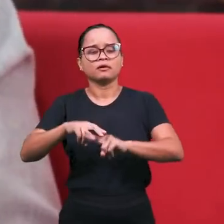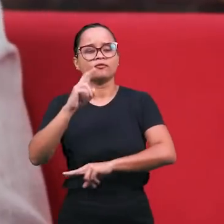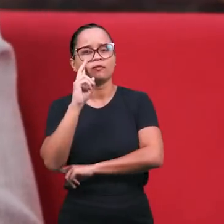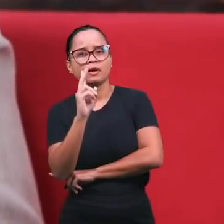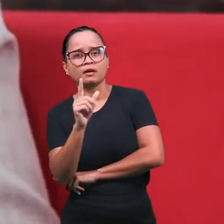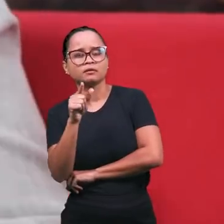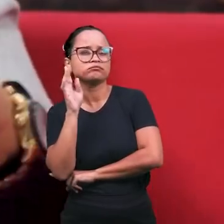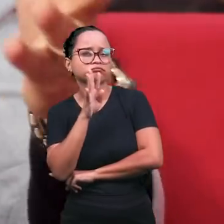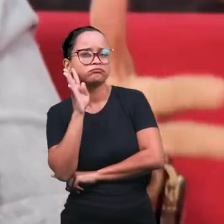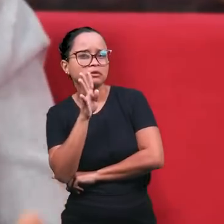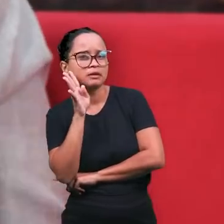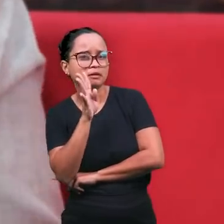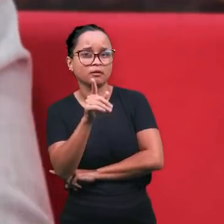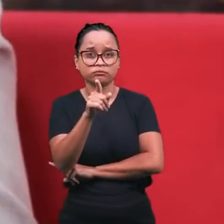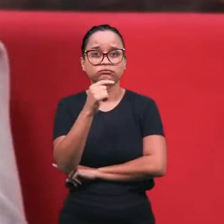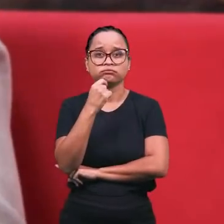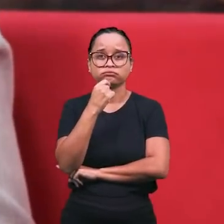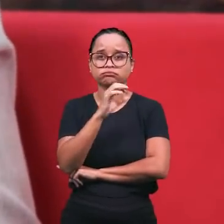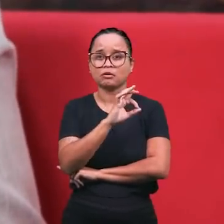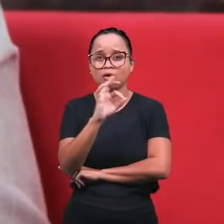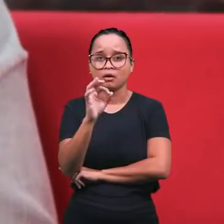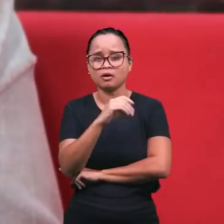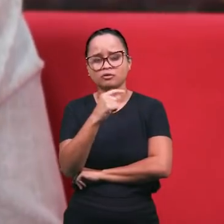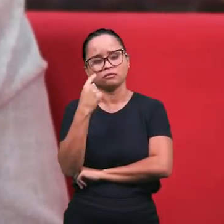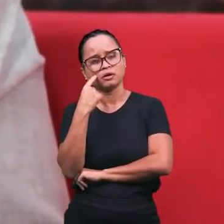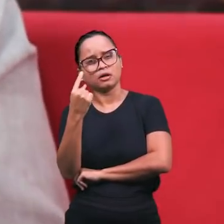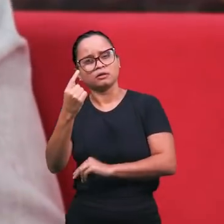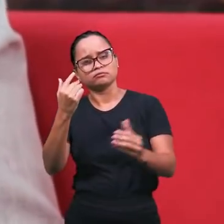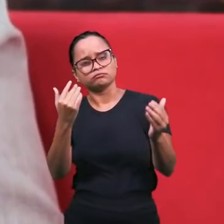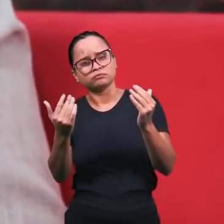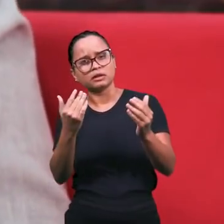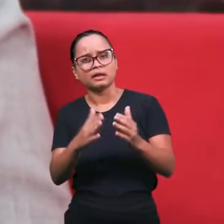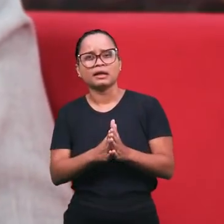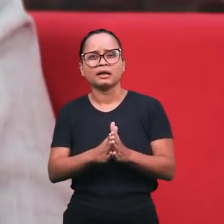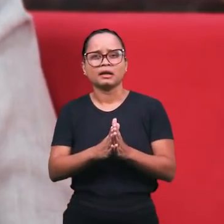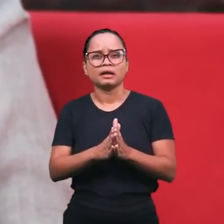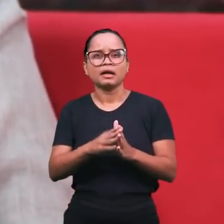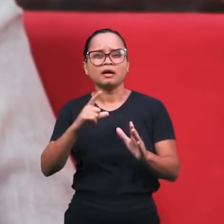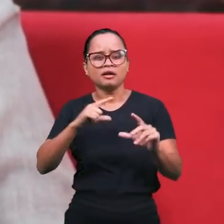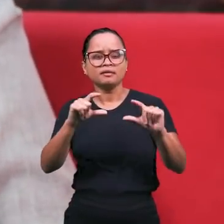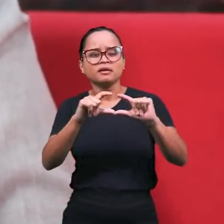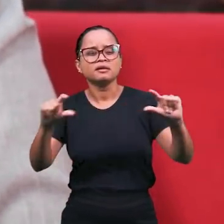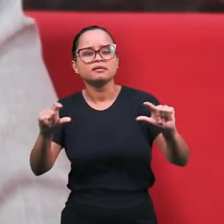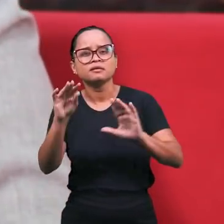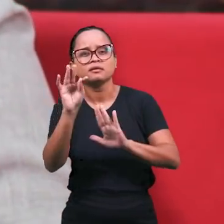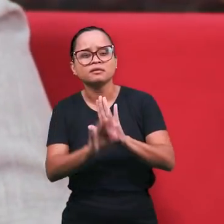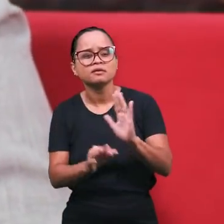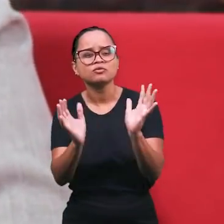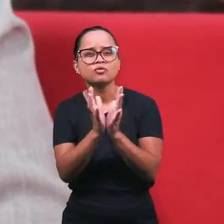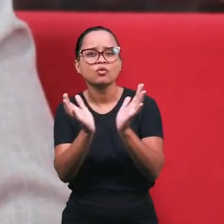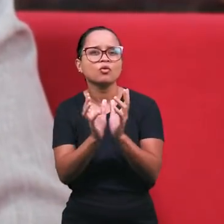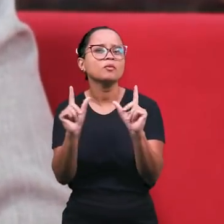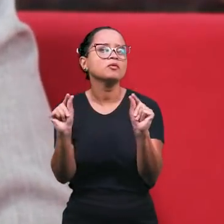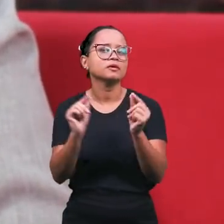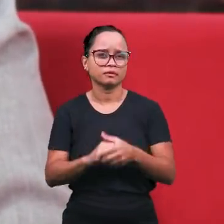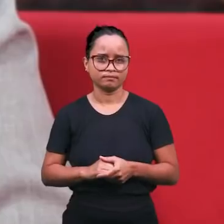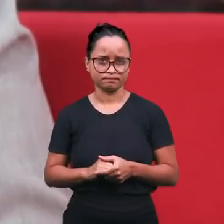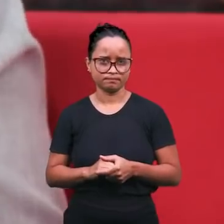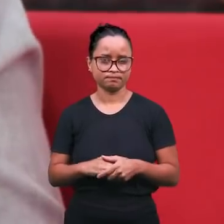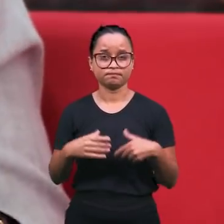você está vendo. Poxa, que legal, vamos ver. Olha, eu estou desconfiada disso aqui. Que fala é essa aqui que está aqui, neste